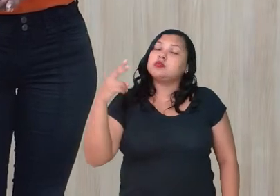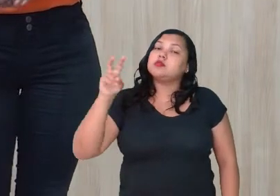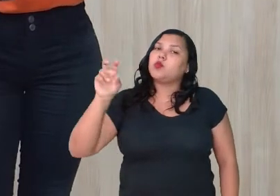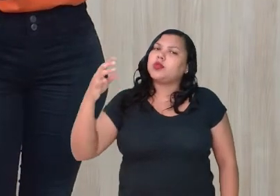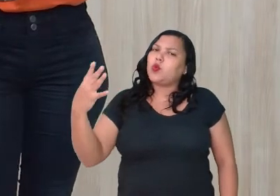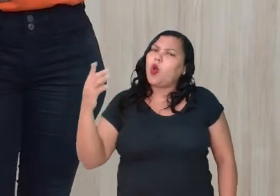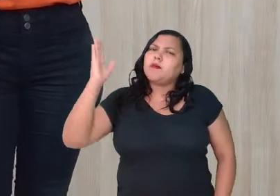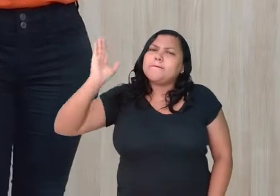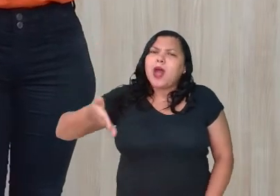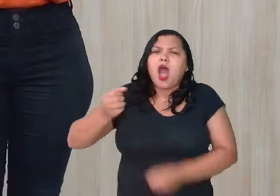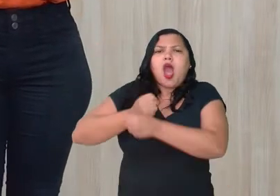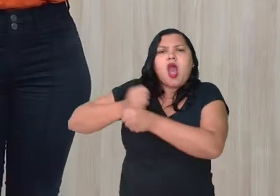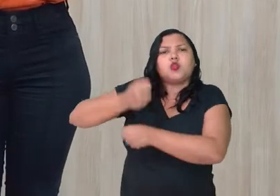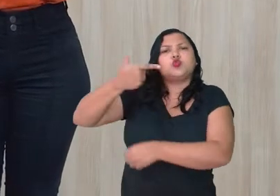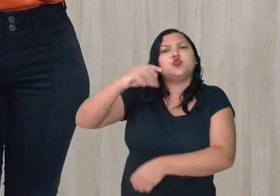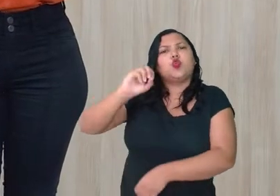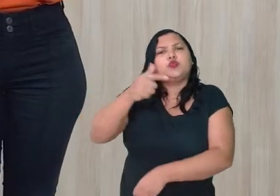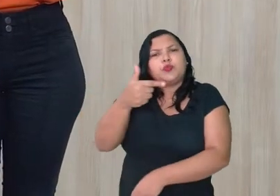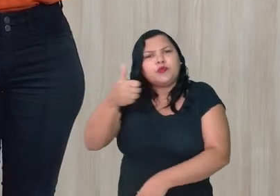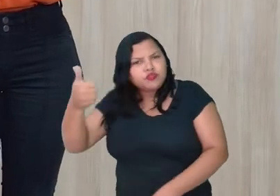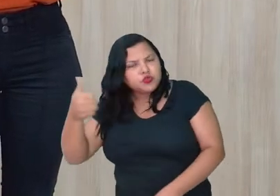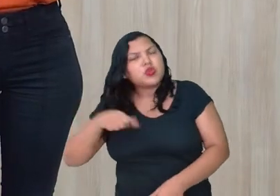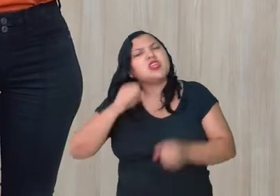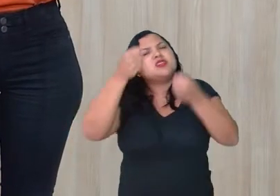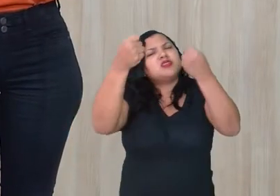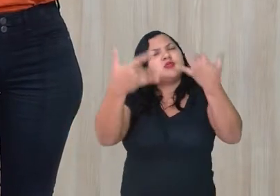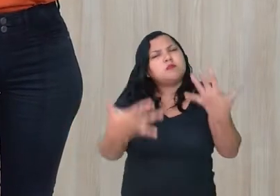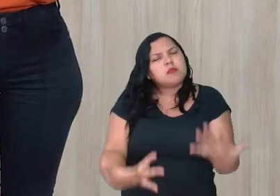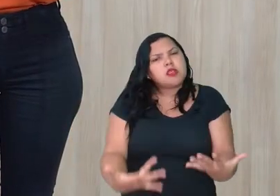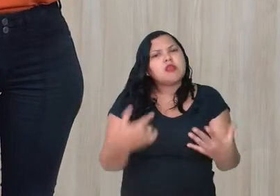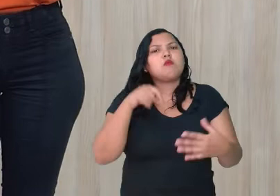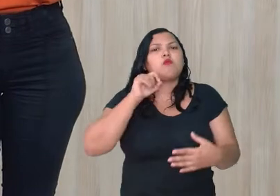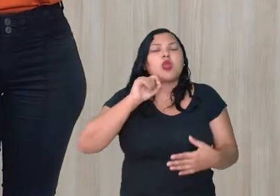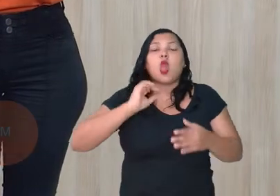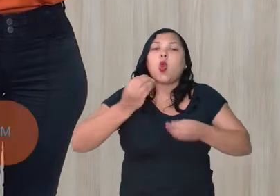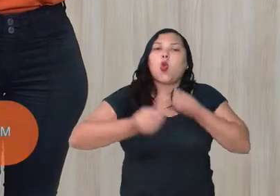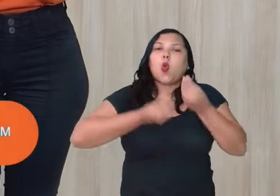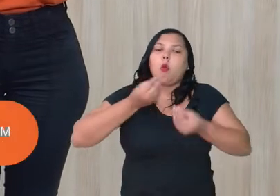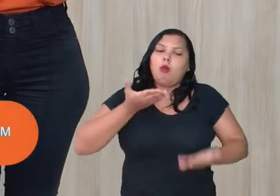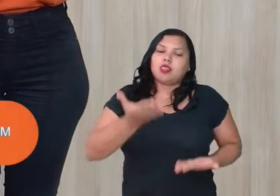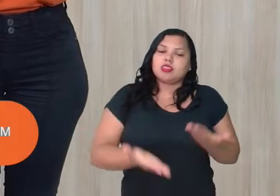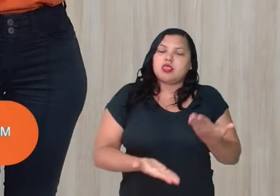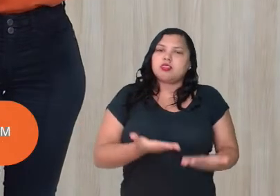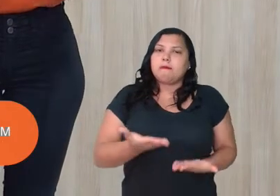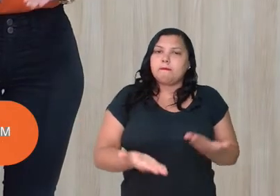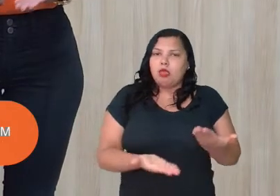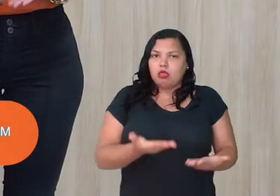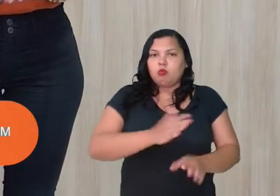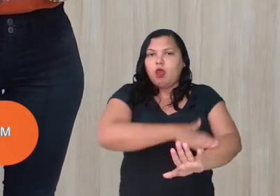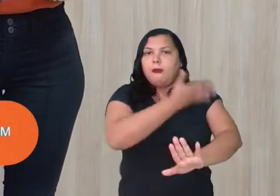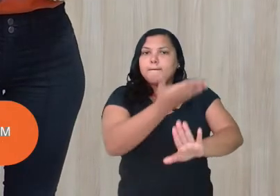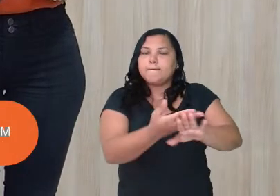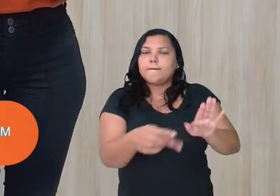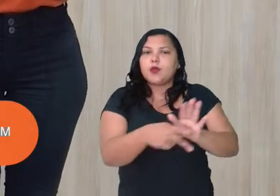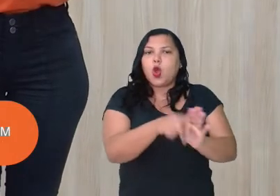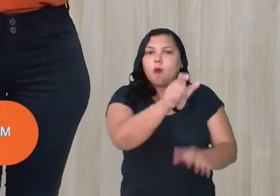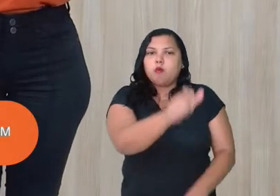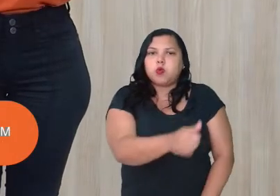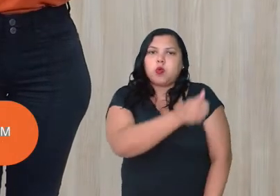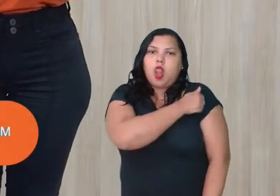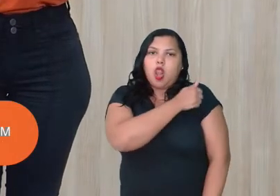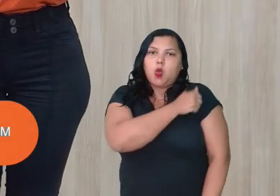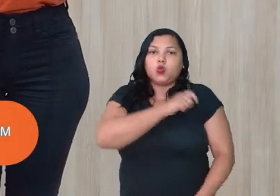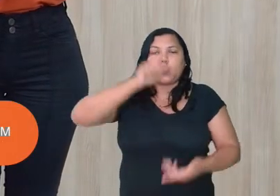14.254/21, que é a lei que versa, sobre o atendimento integral aos estudantes com transtorno de aprendizagem